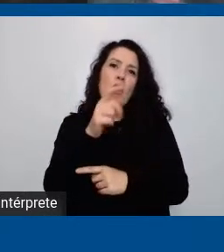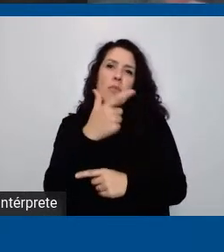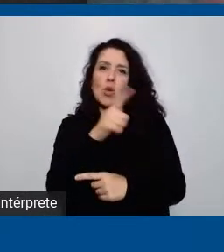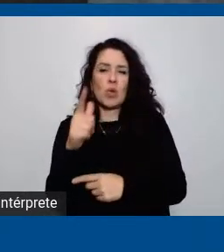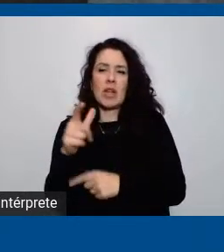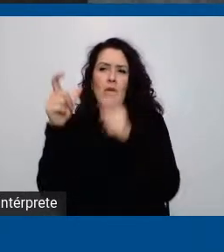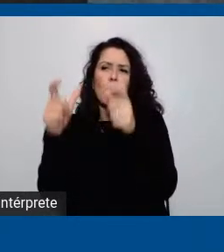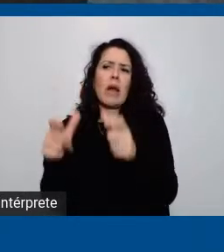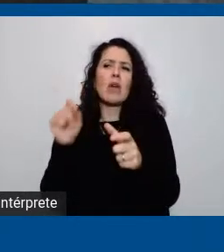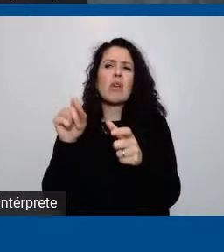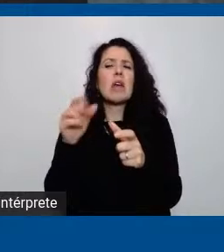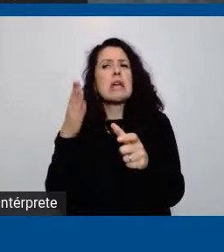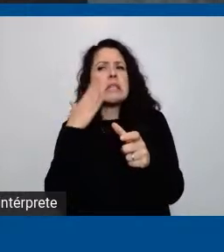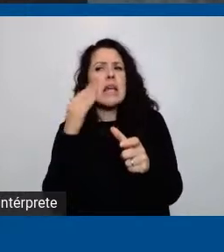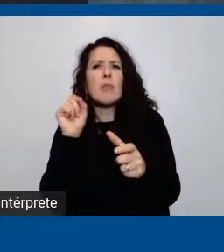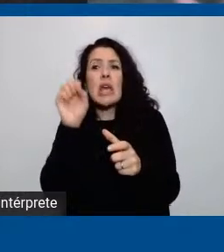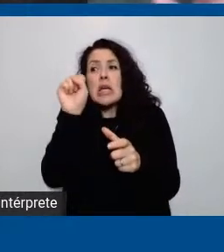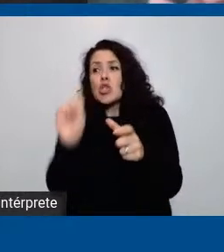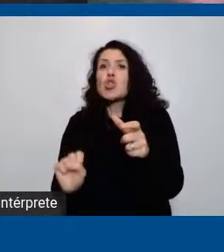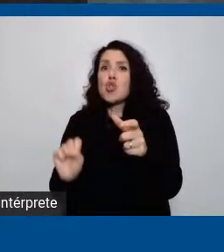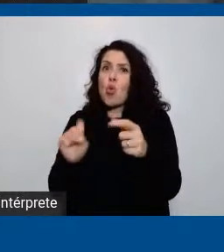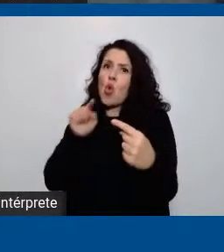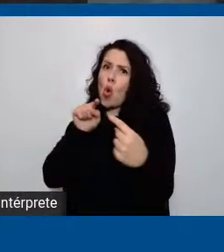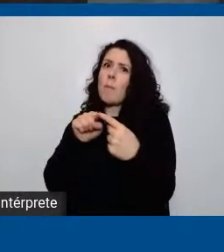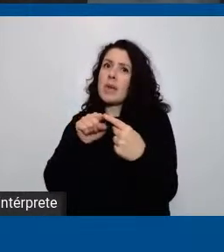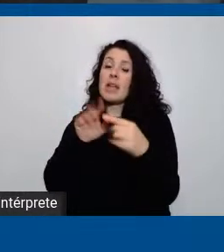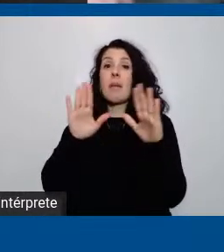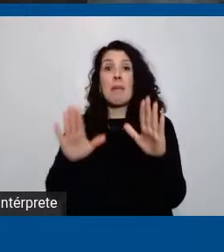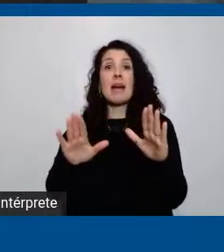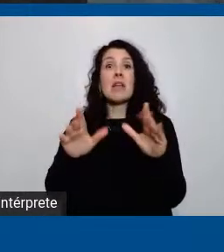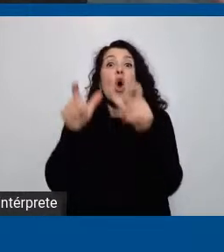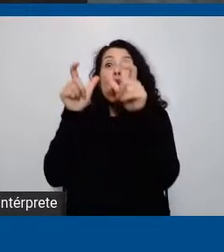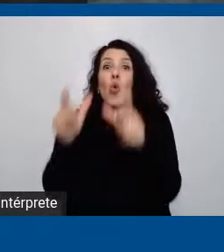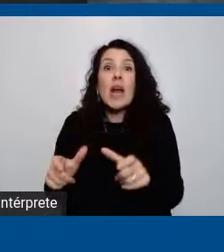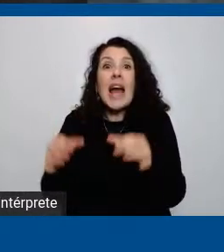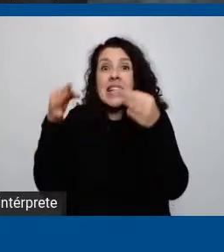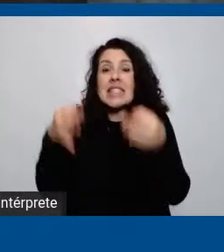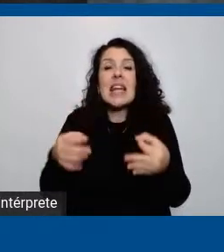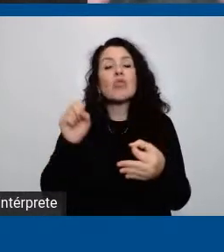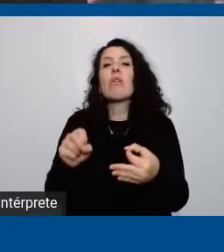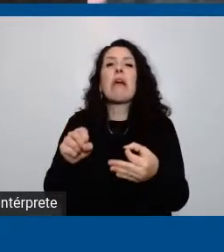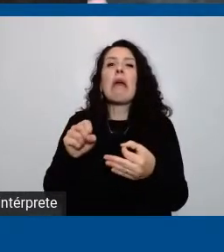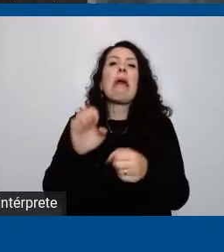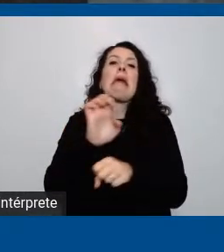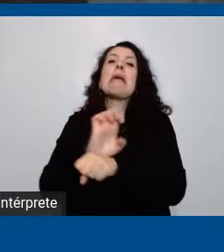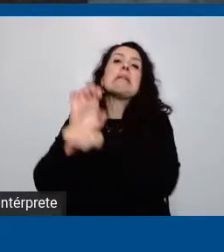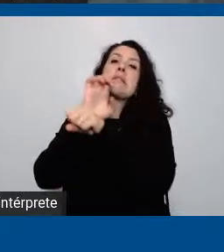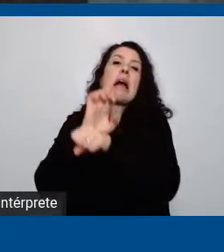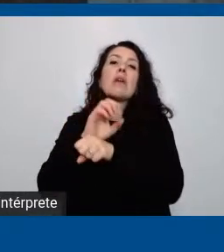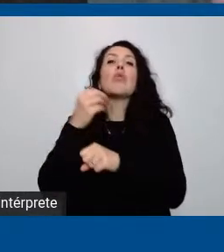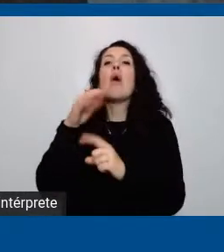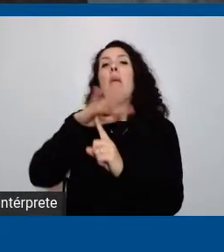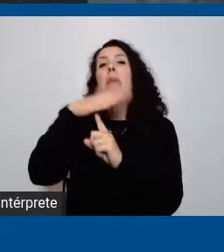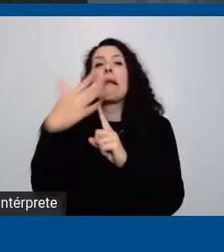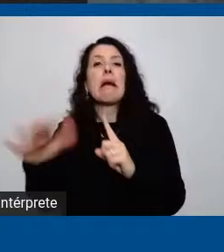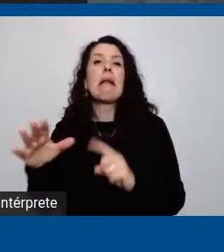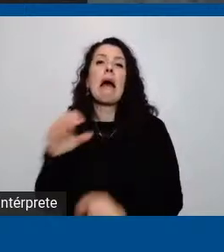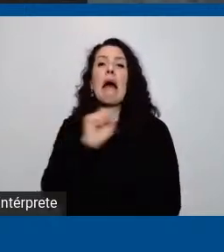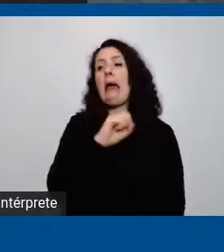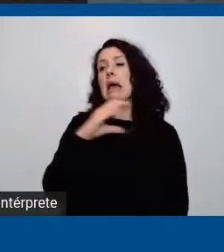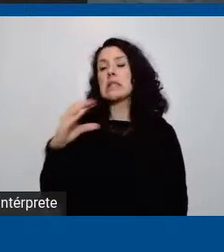é região sul, mas resta saber se é Paraná ou Santa Catarina, esse tipo de coisa assim, mas o